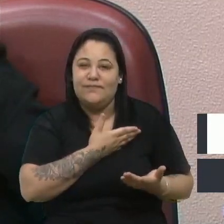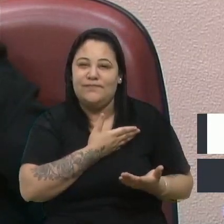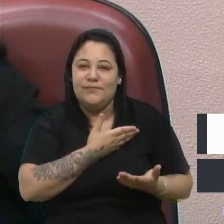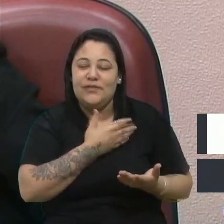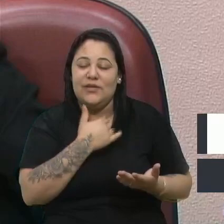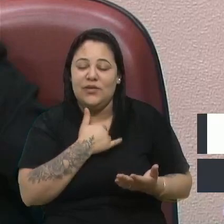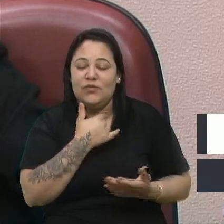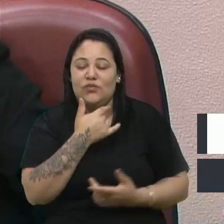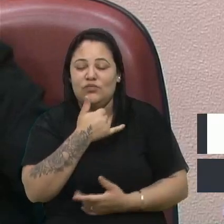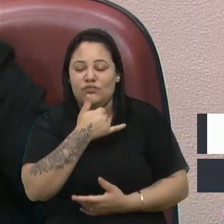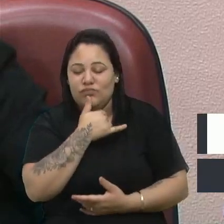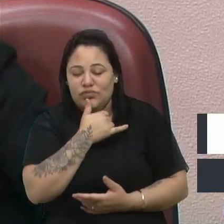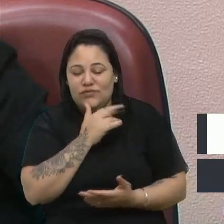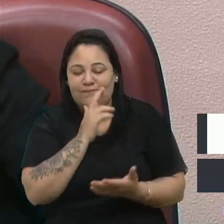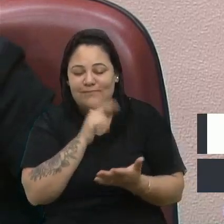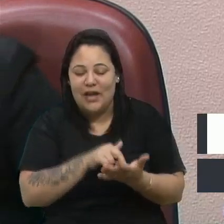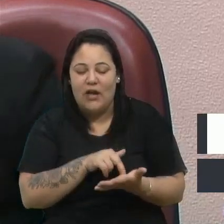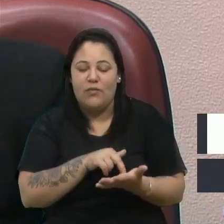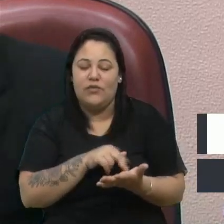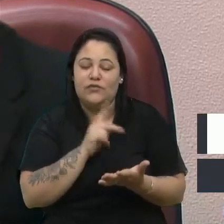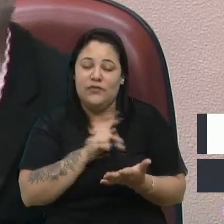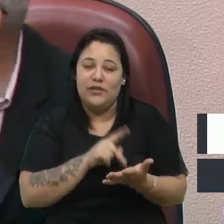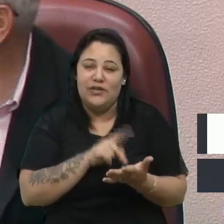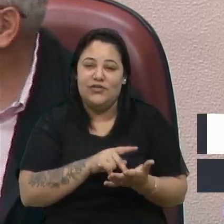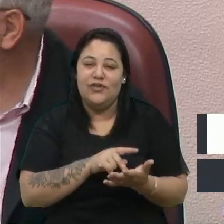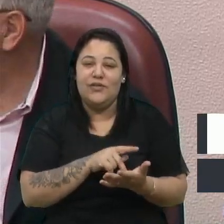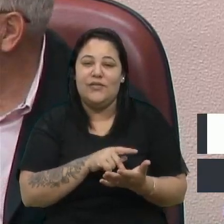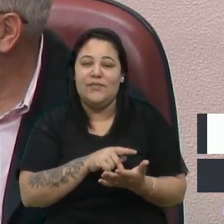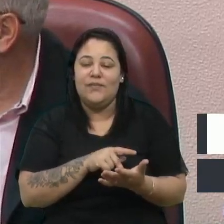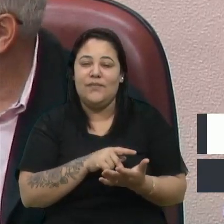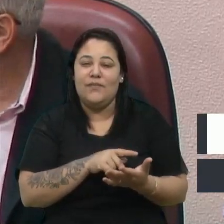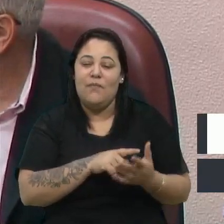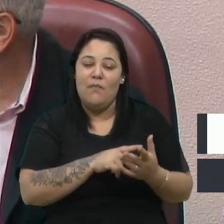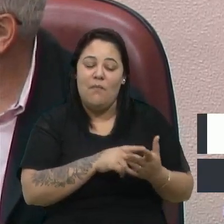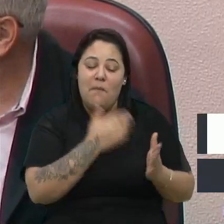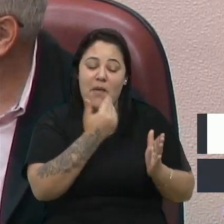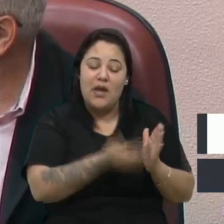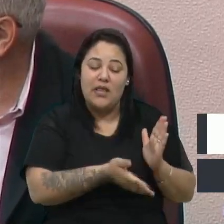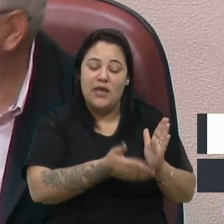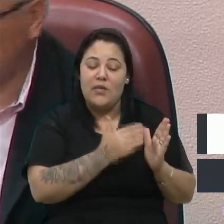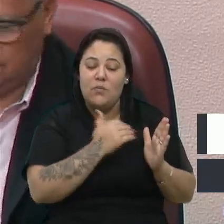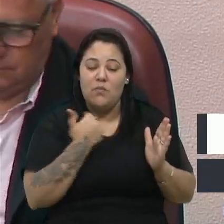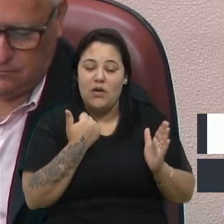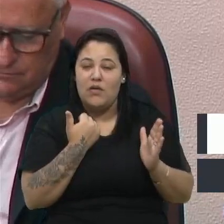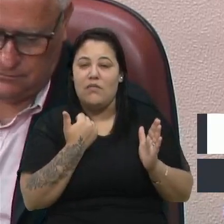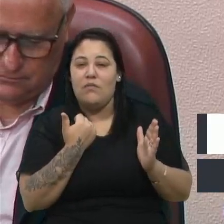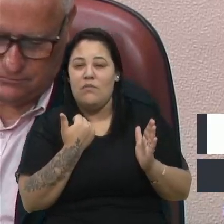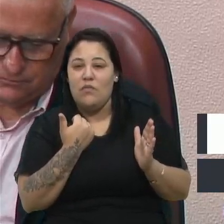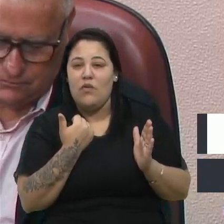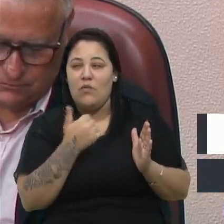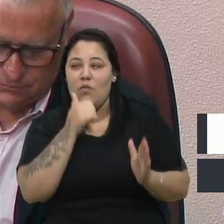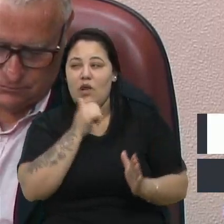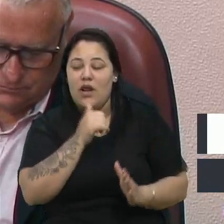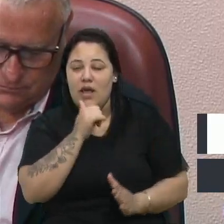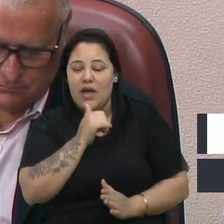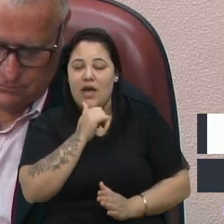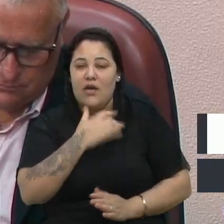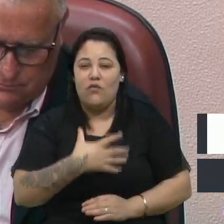acontecido, porque é muito triste perder um ser humano, e perder uma mãe, perder uma esposa com 36